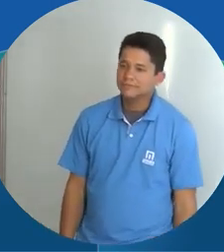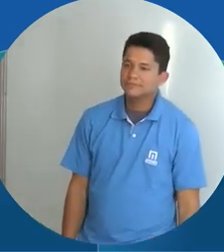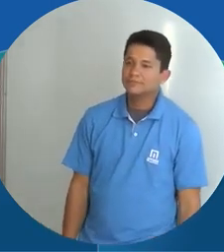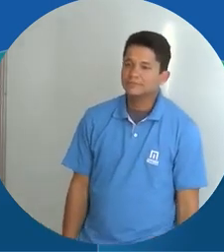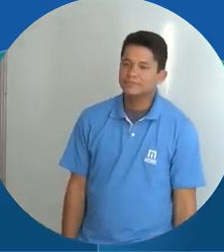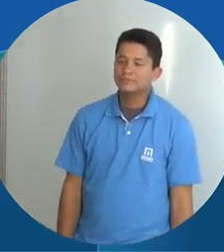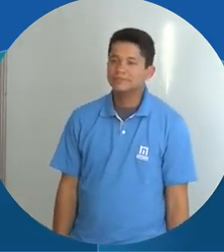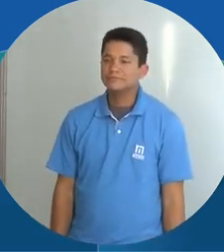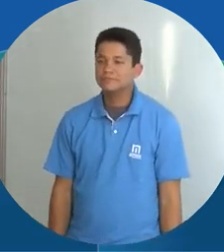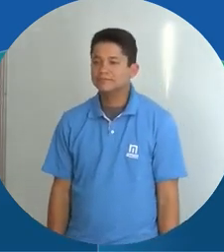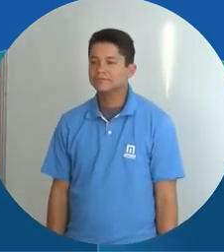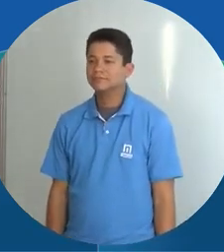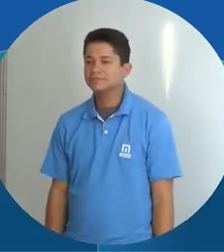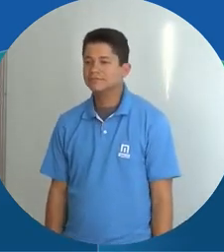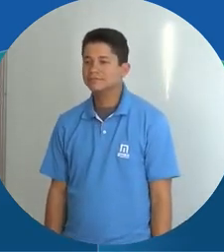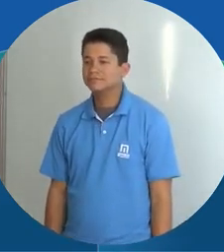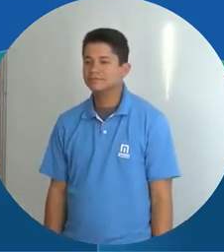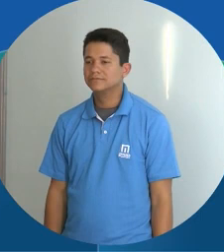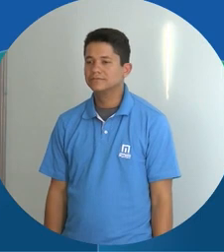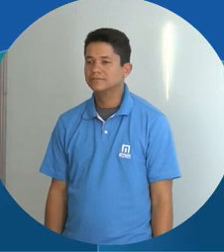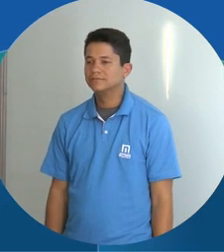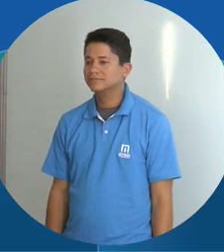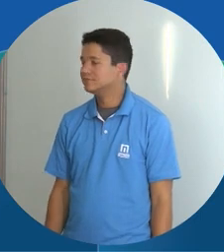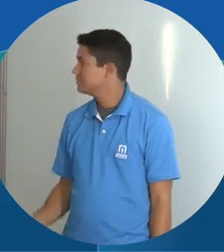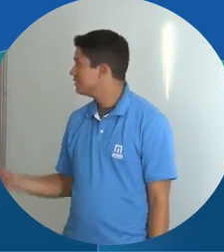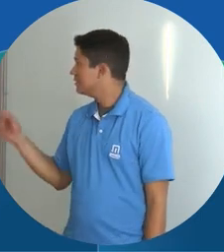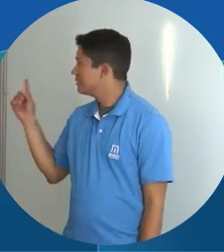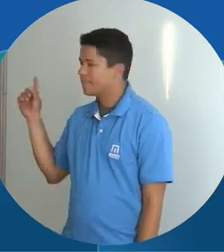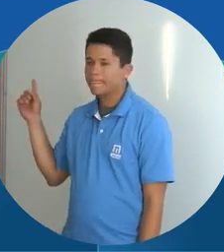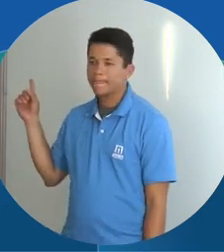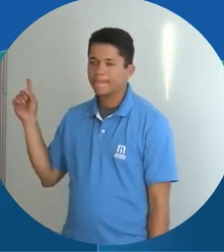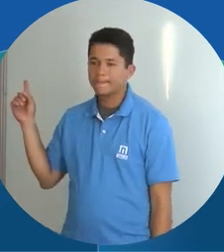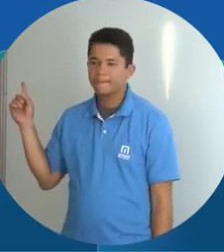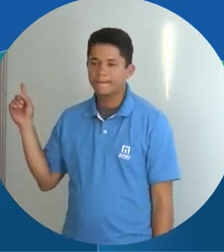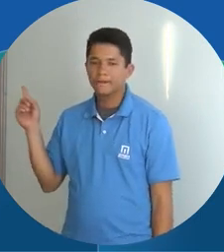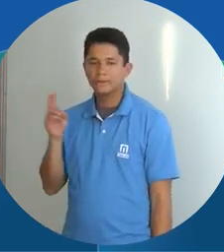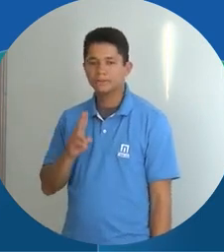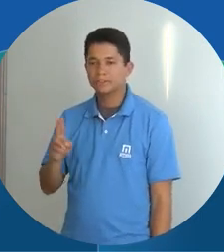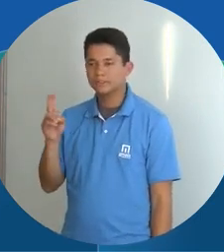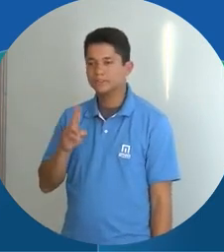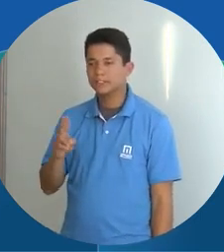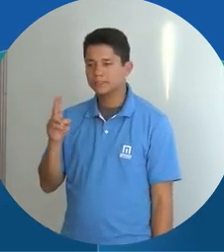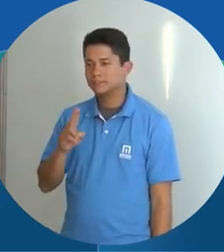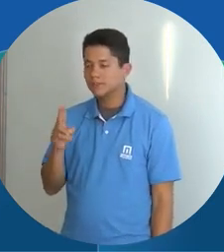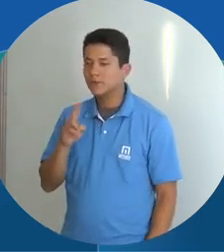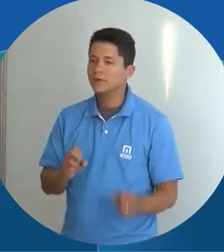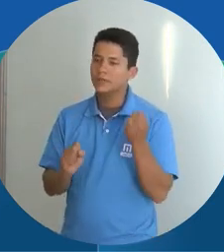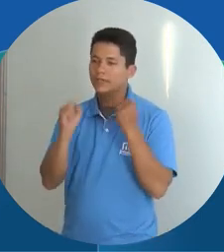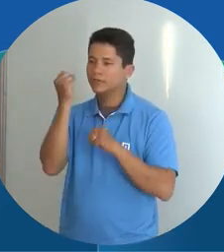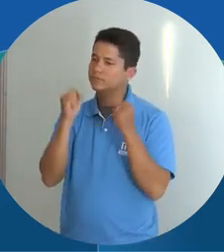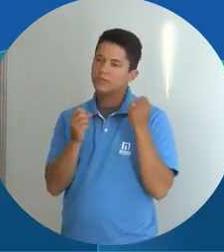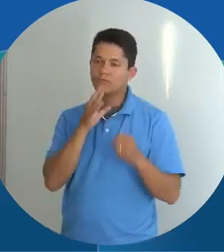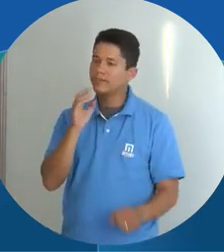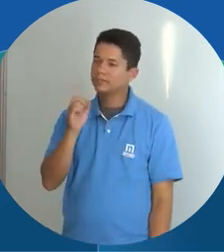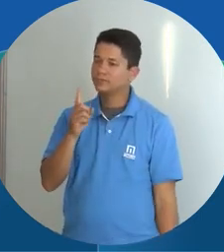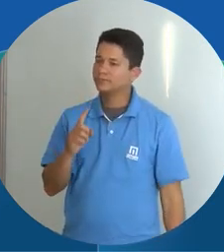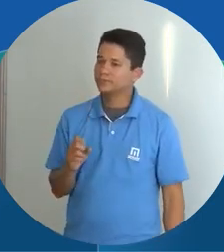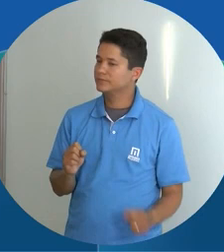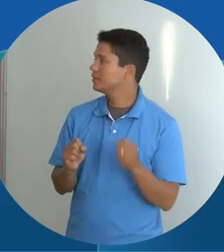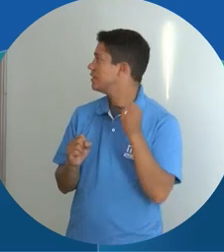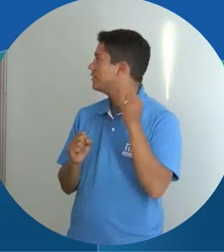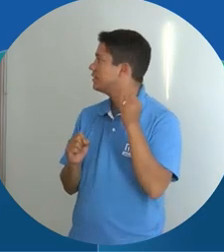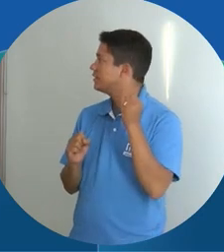Aqui também um exemplo de edificações industriais em que nós utilizamos as estacas. Aqui, no caso, é